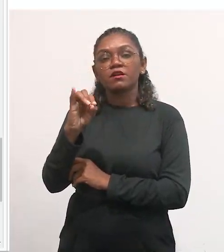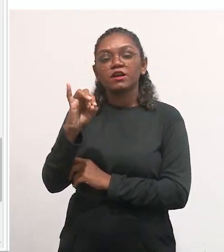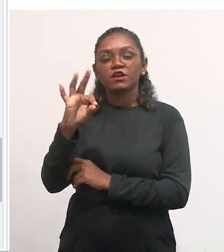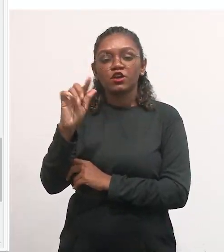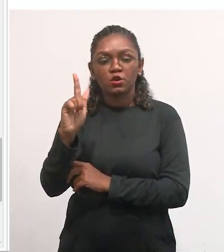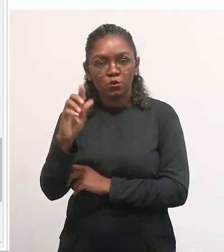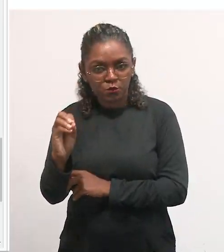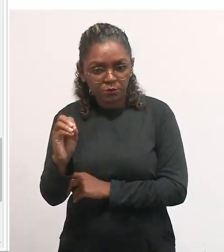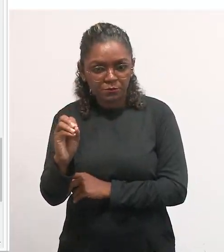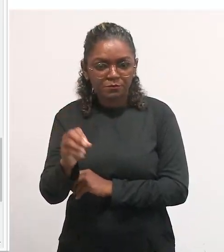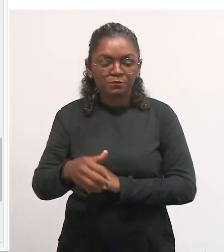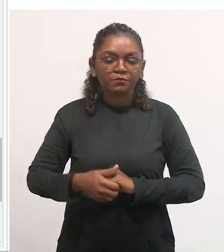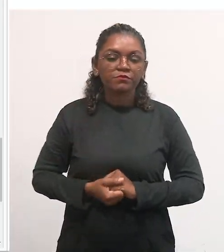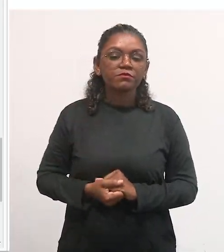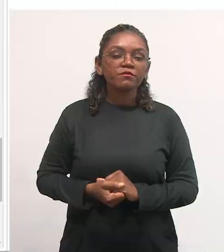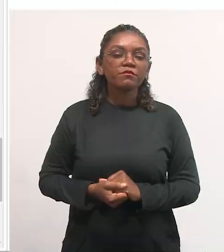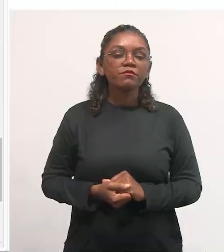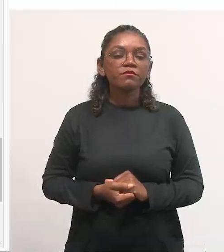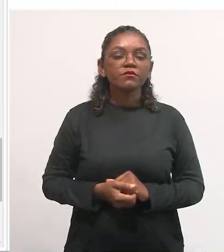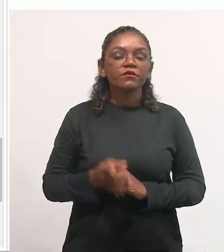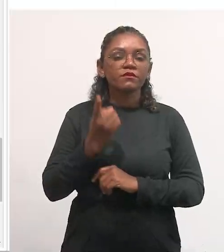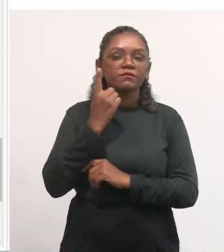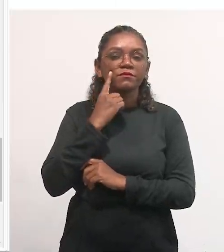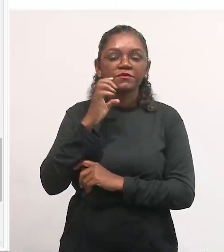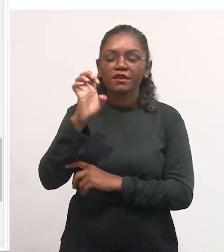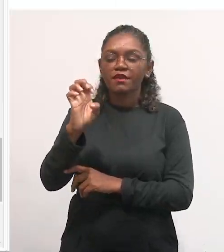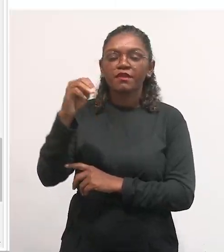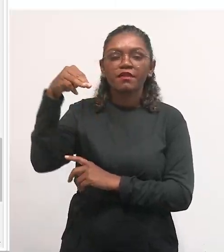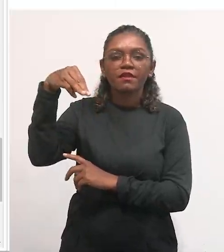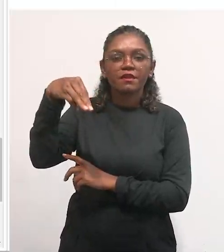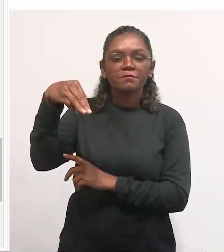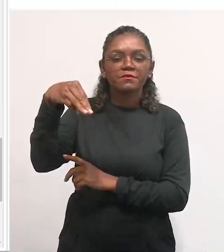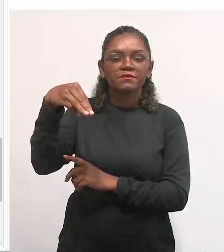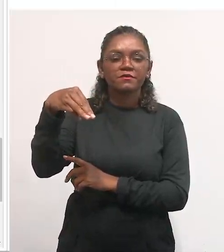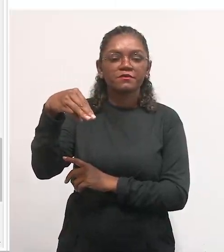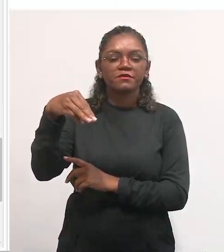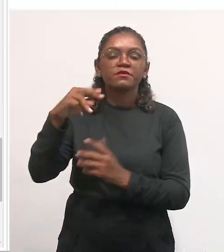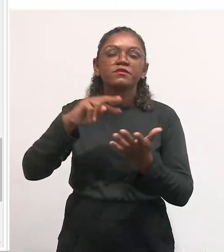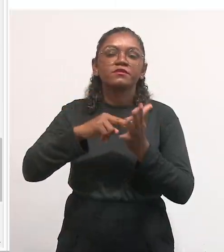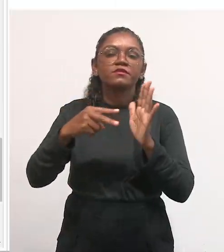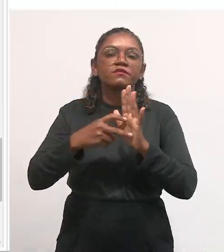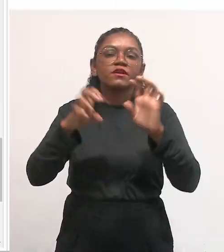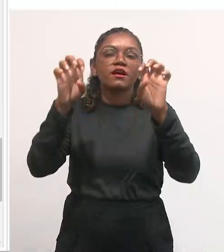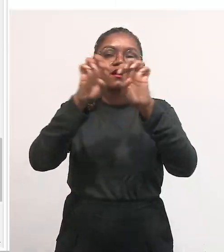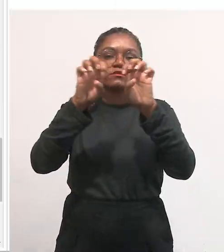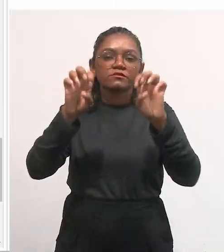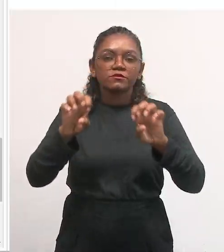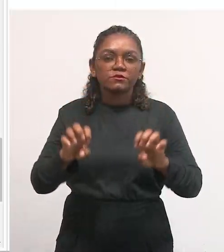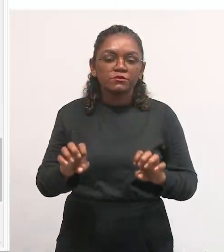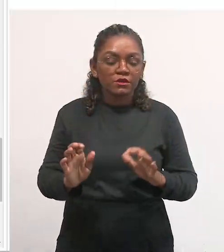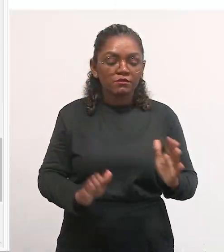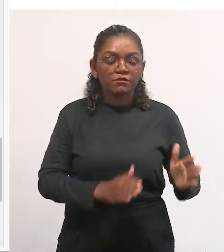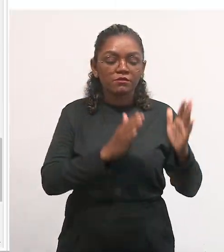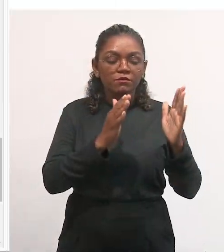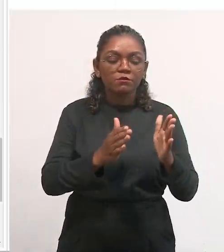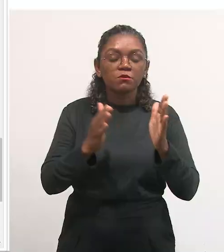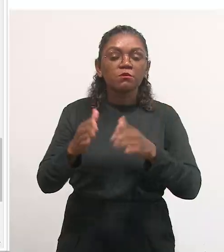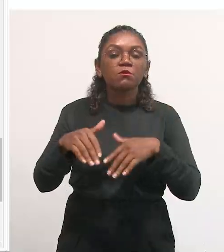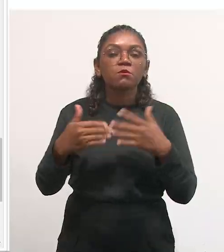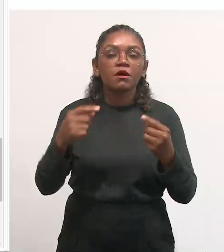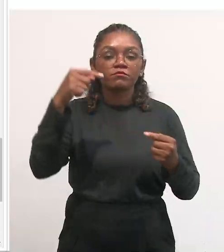as primeiras duas letras vai dizer qual é a estrutura, a qual etapa que está vinculada, qual que